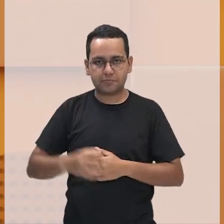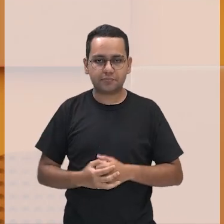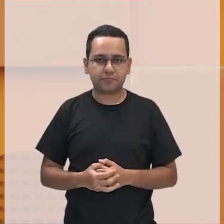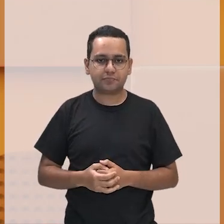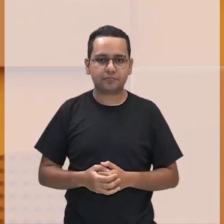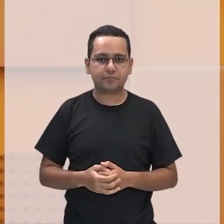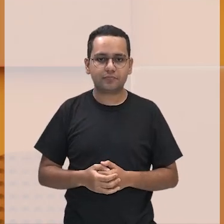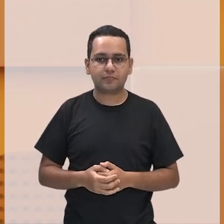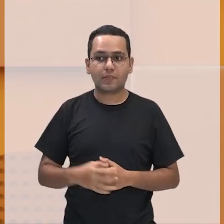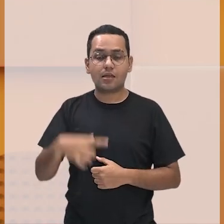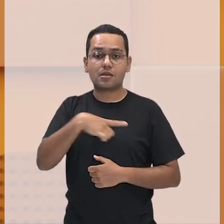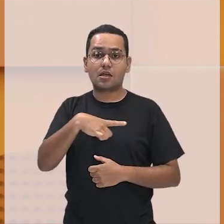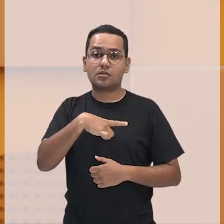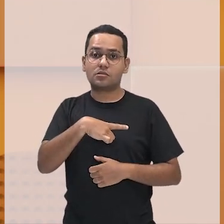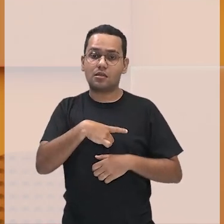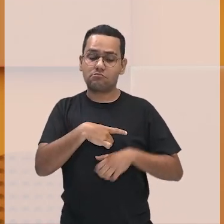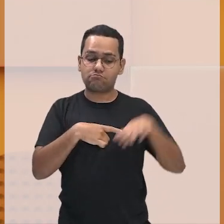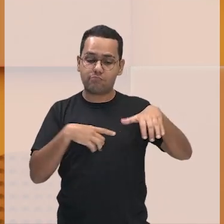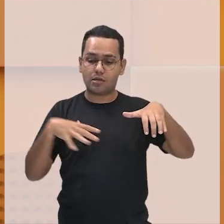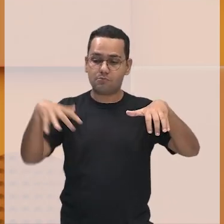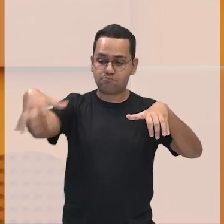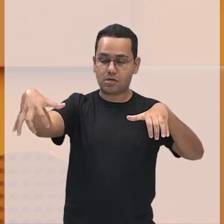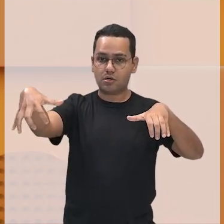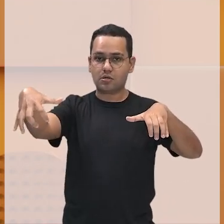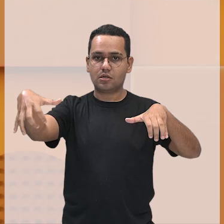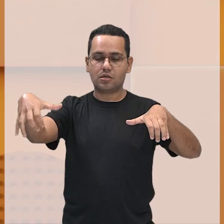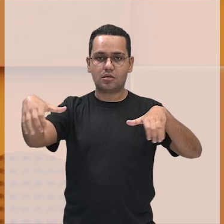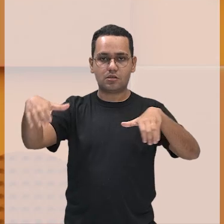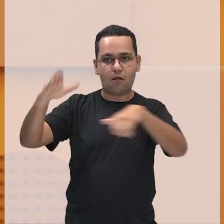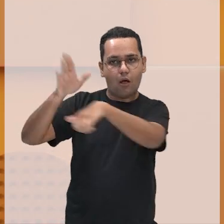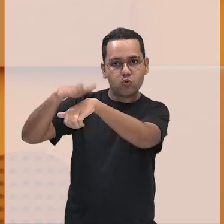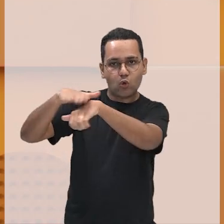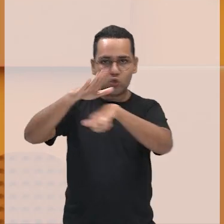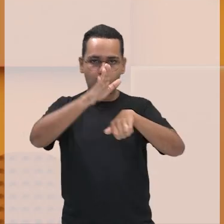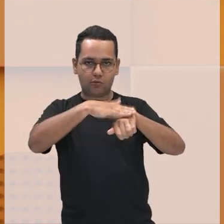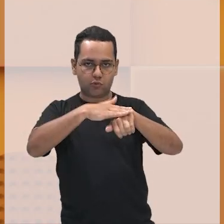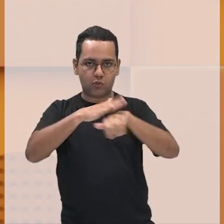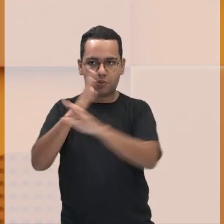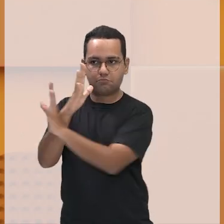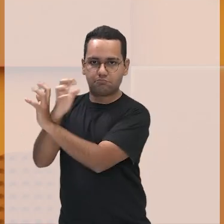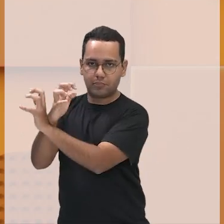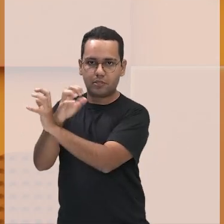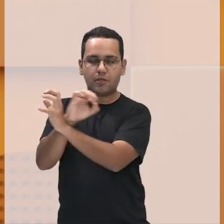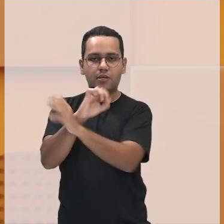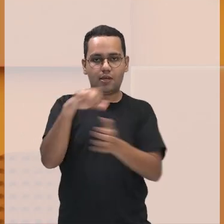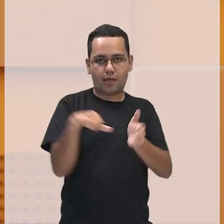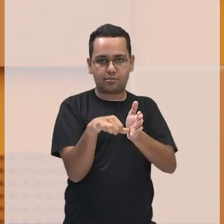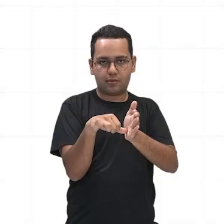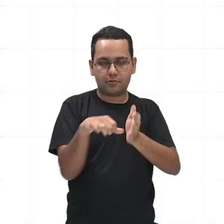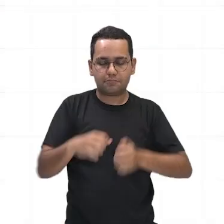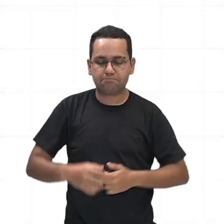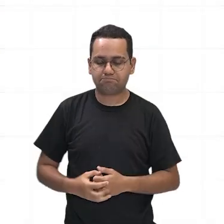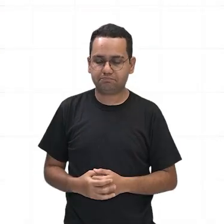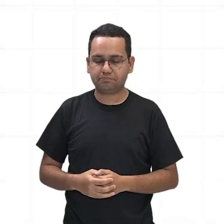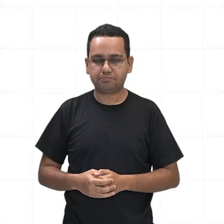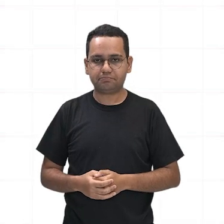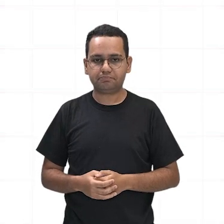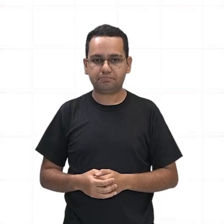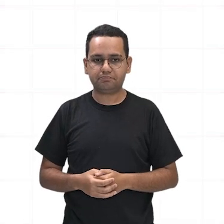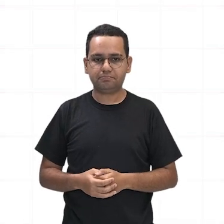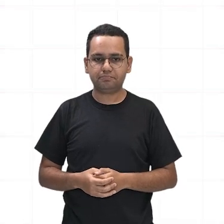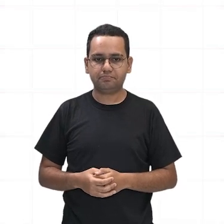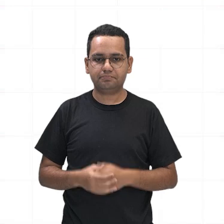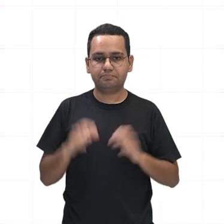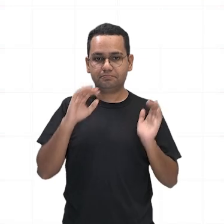de duas grandes cidades-estados, tá? Que é, então, Esparta e Atenas. Vamos, então, agora ver características, então,